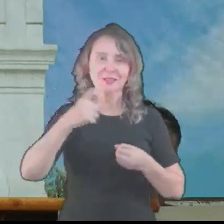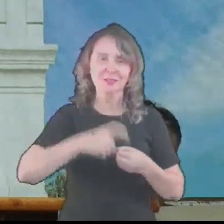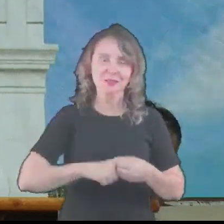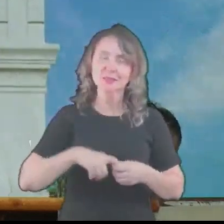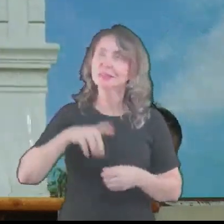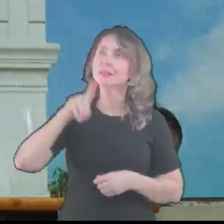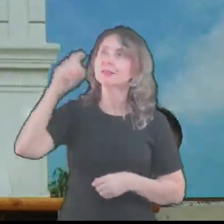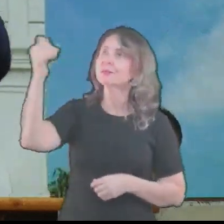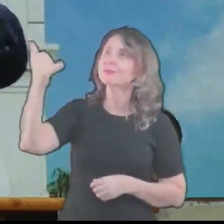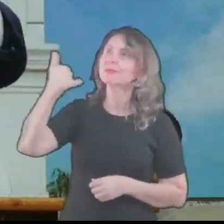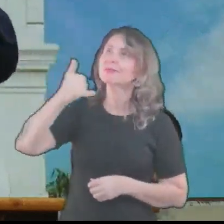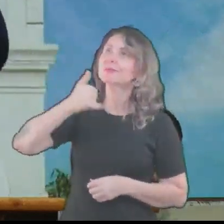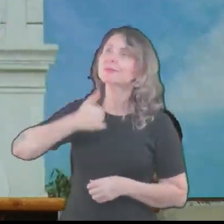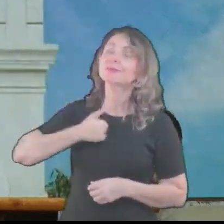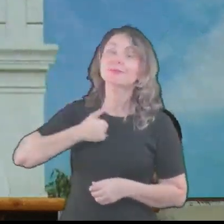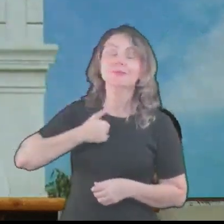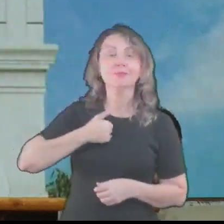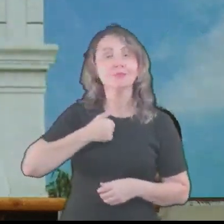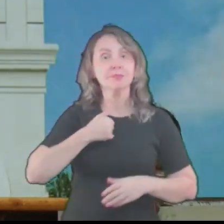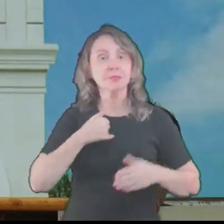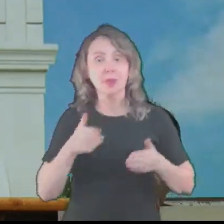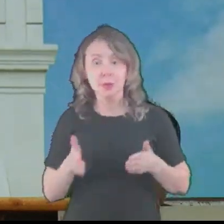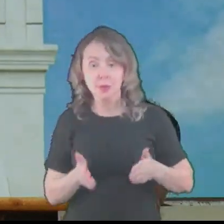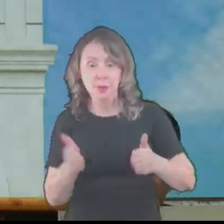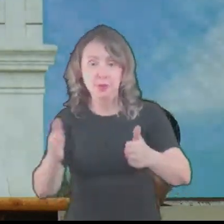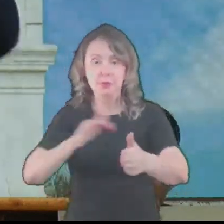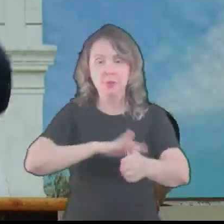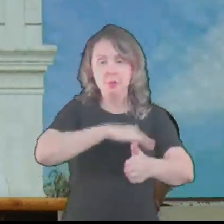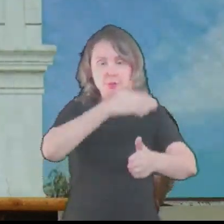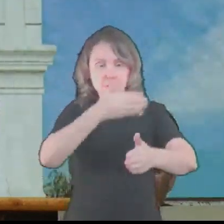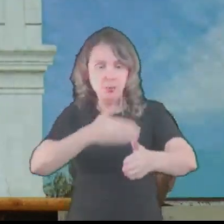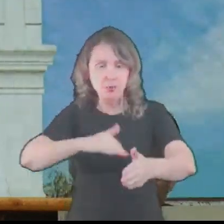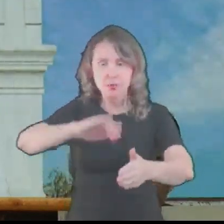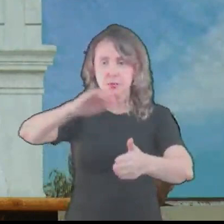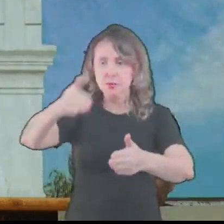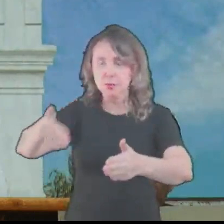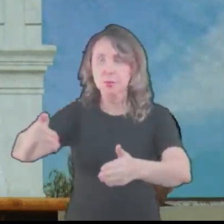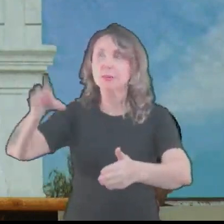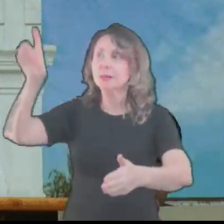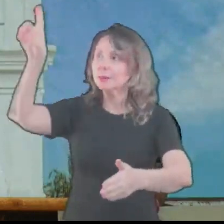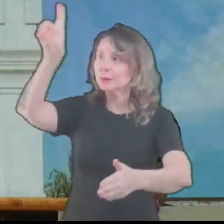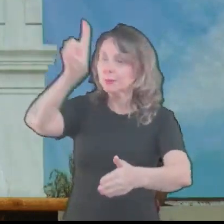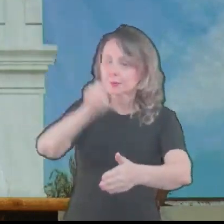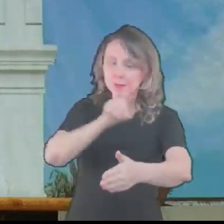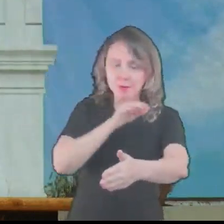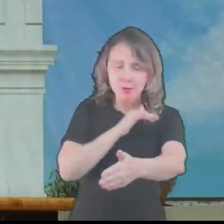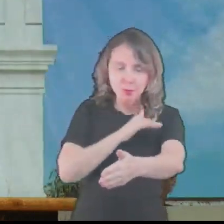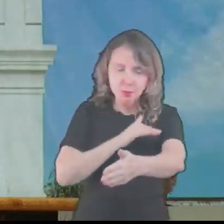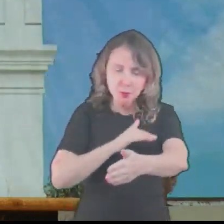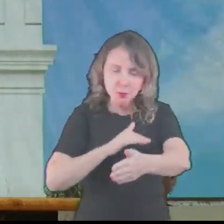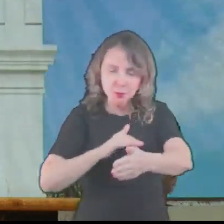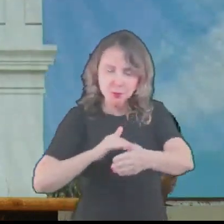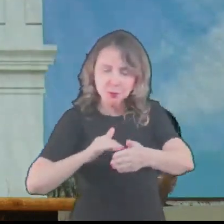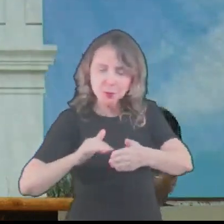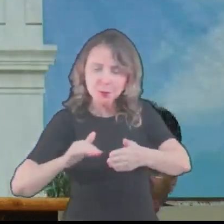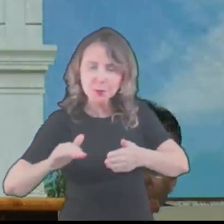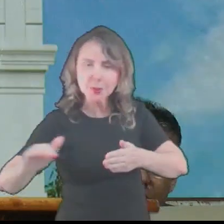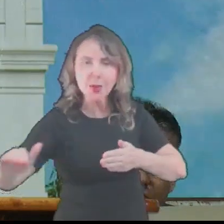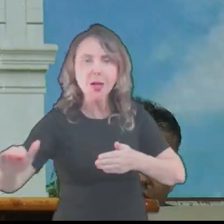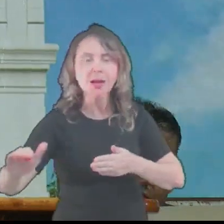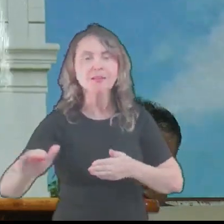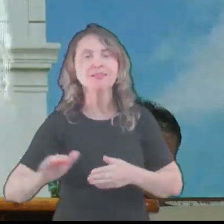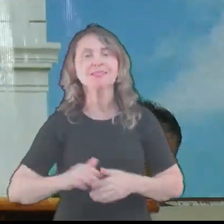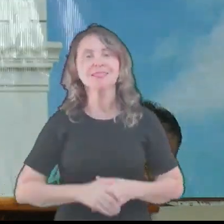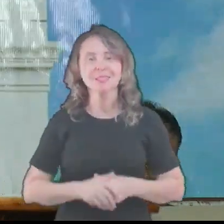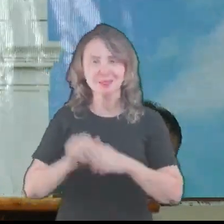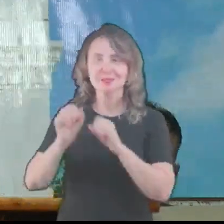e os caminhos foram aplanados, e o nome dele foi glorificado em minha vida. Glória a Jesus.